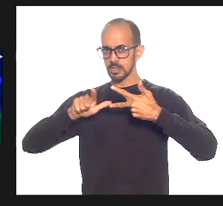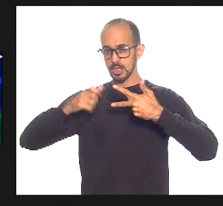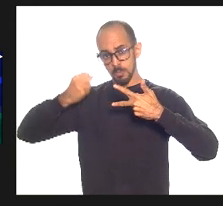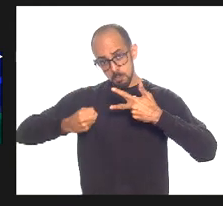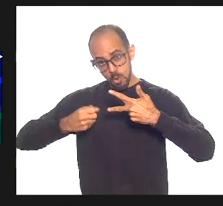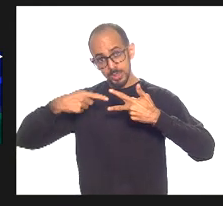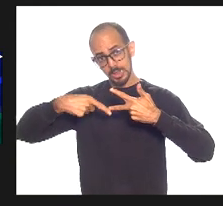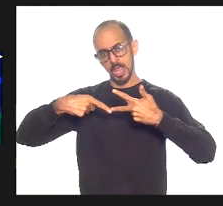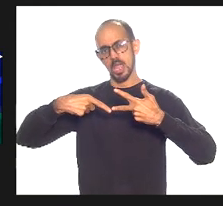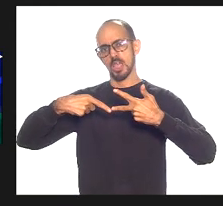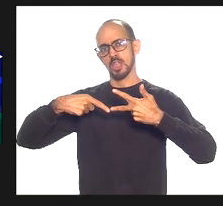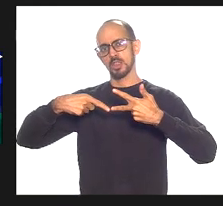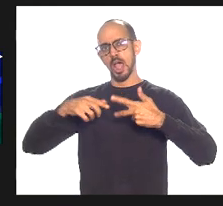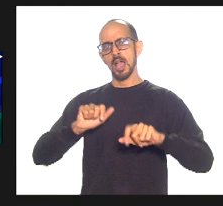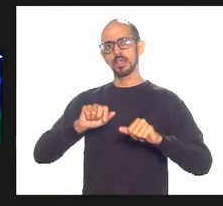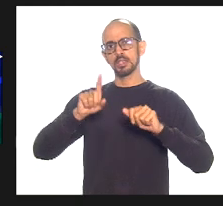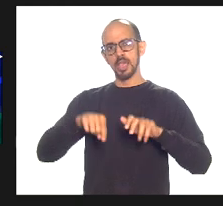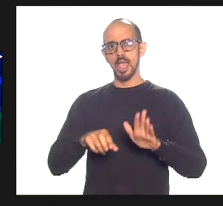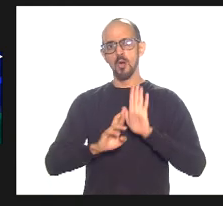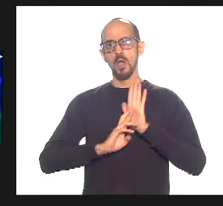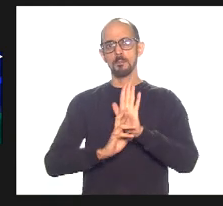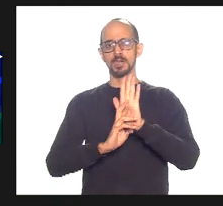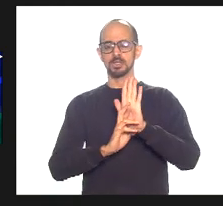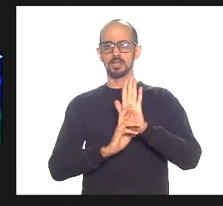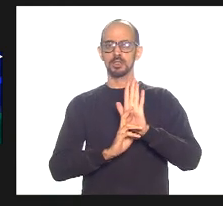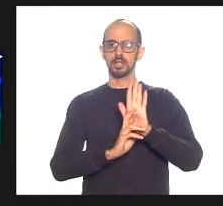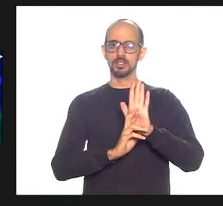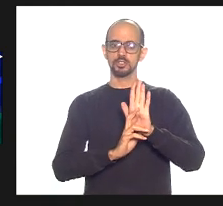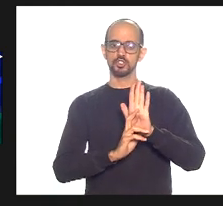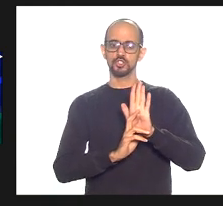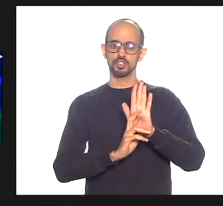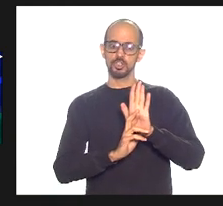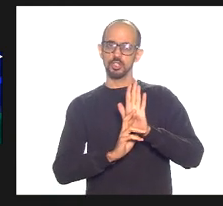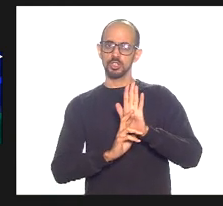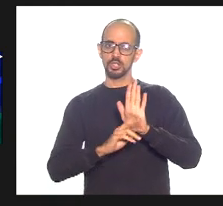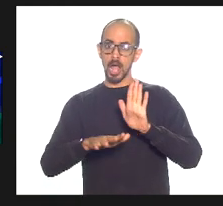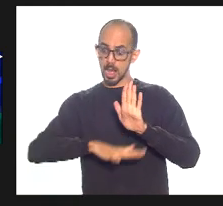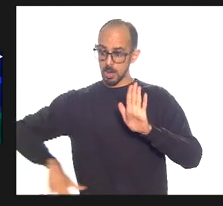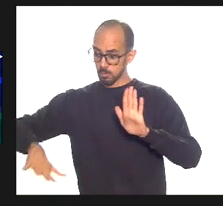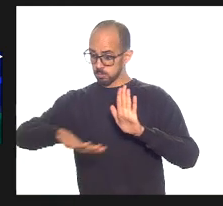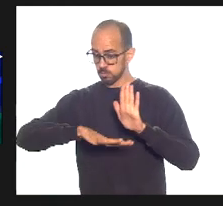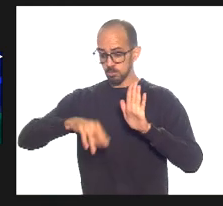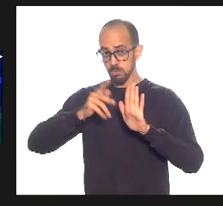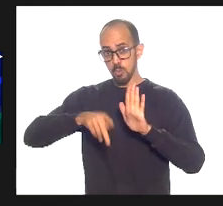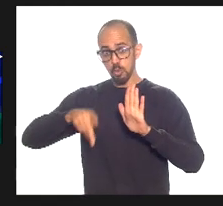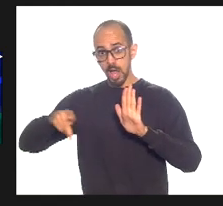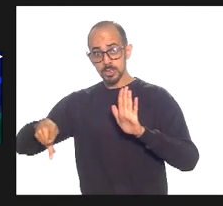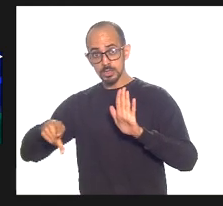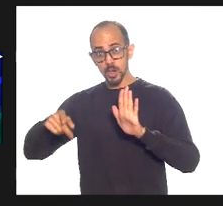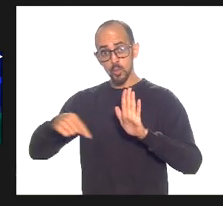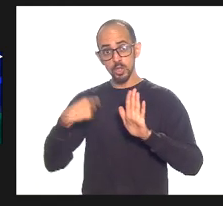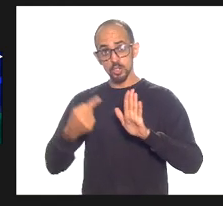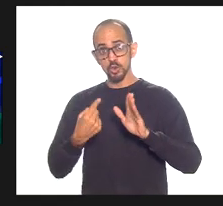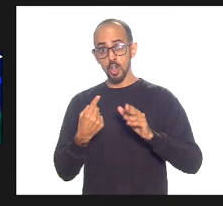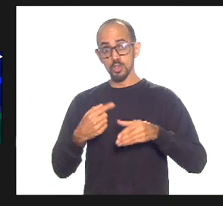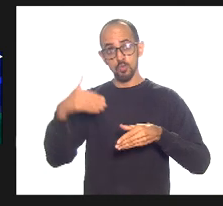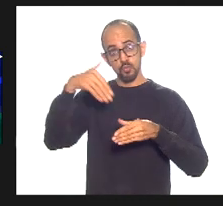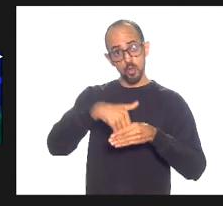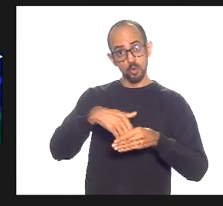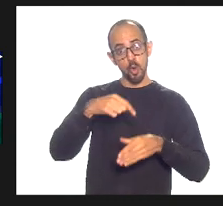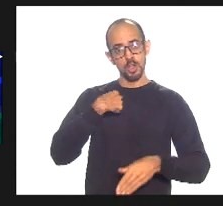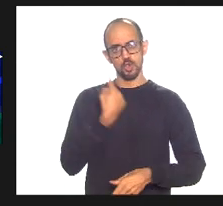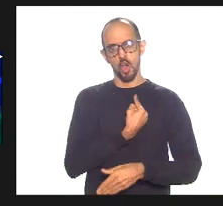quando poder legislativo e quanto cada um que representa é o grupo da sociedade que nos elegeu para reafirmar o nosso